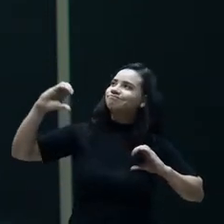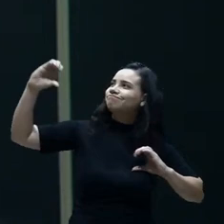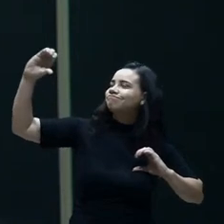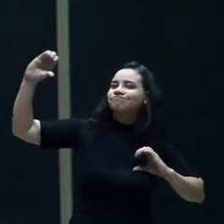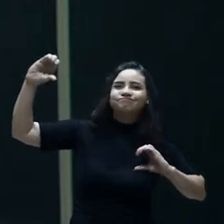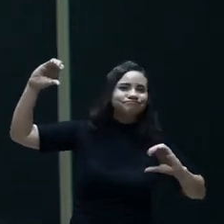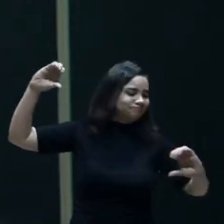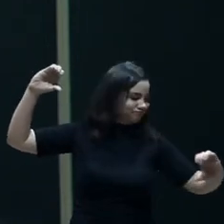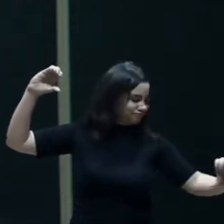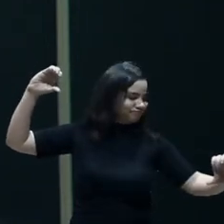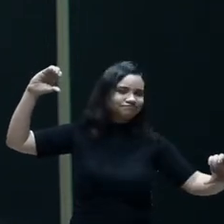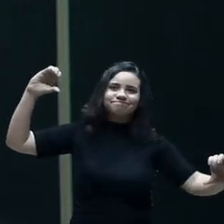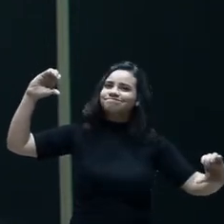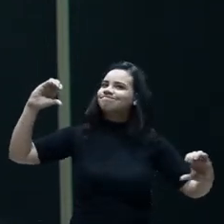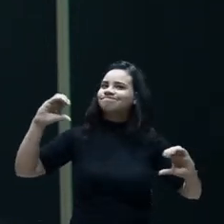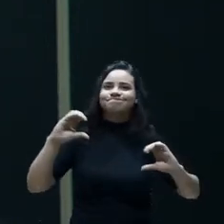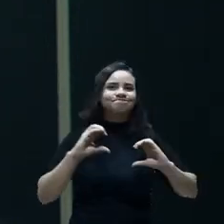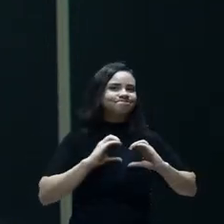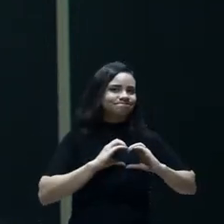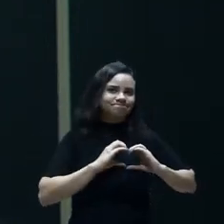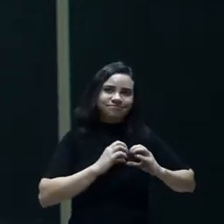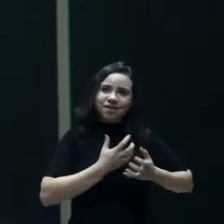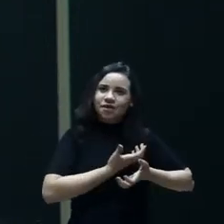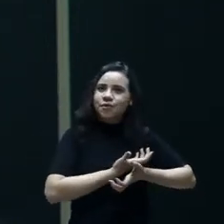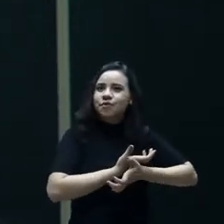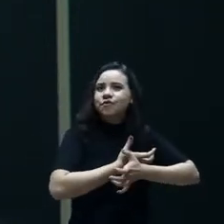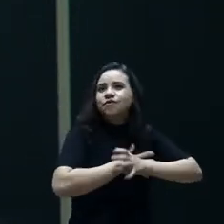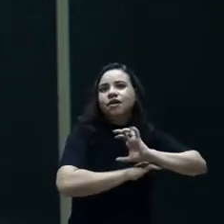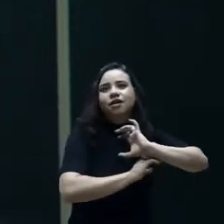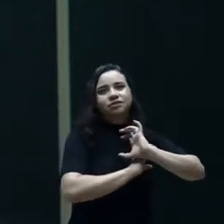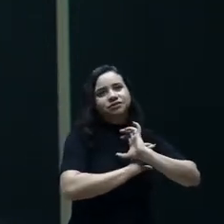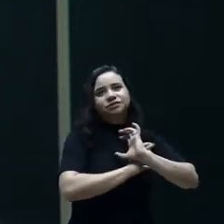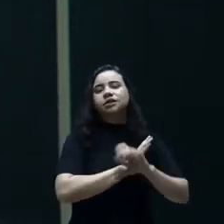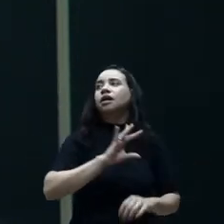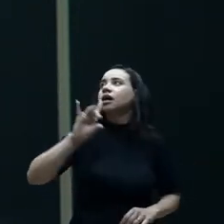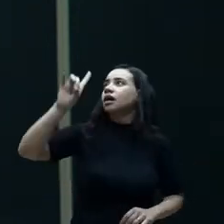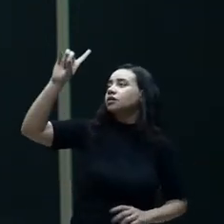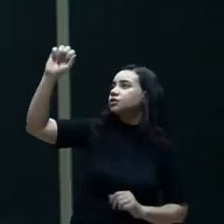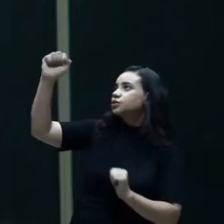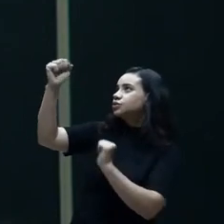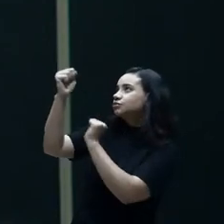É mais espaço para esses prazeres do que um espaço para uma vida com Deus.